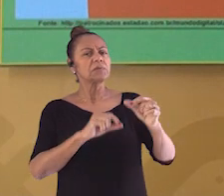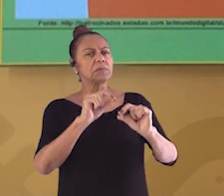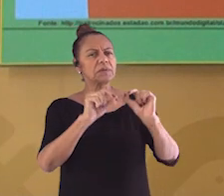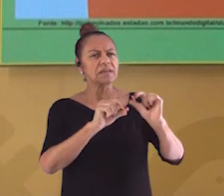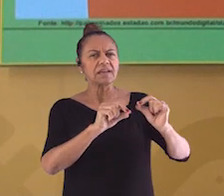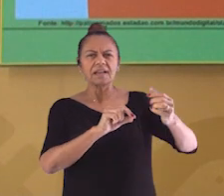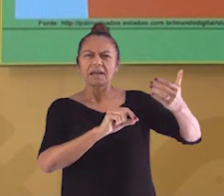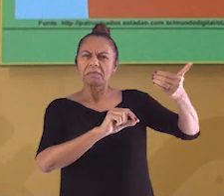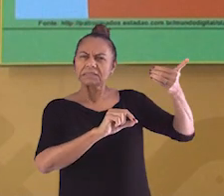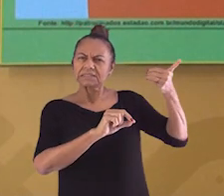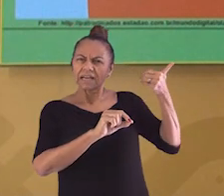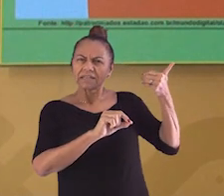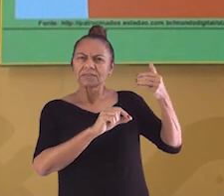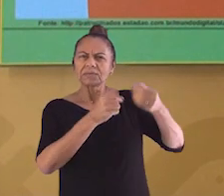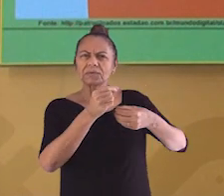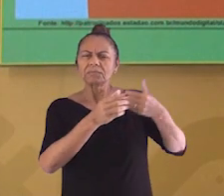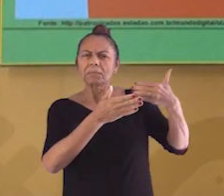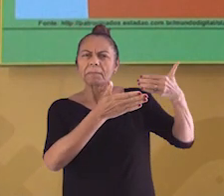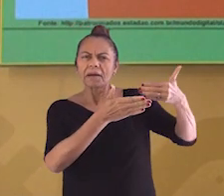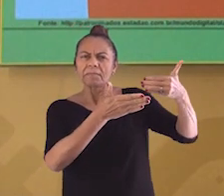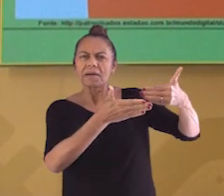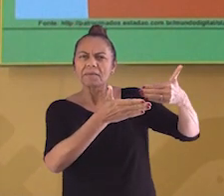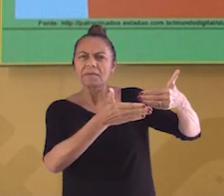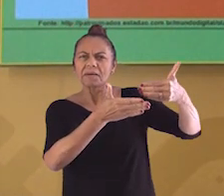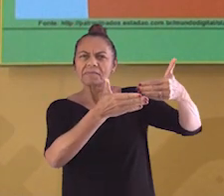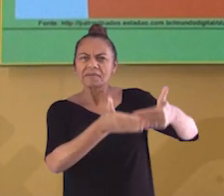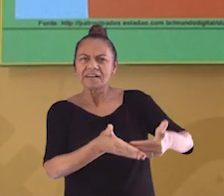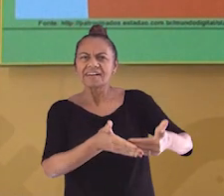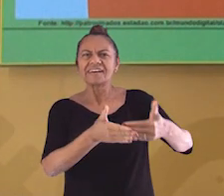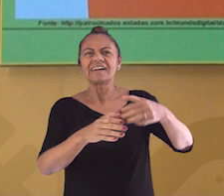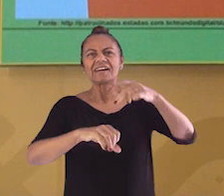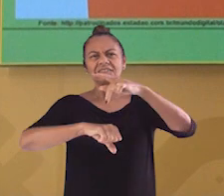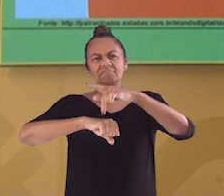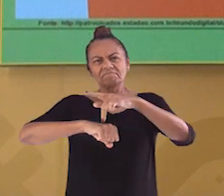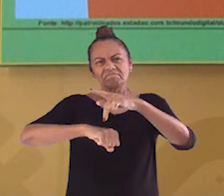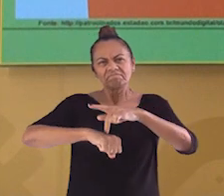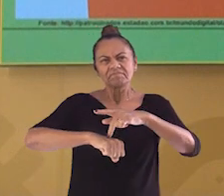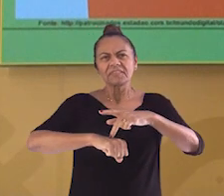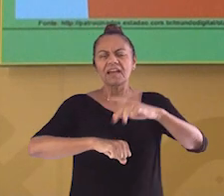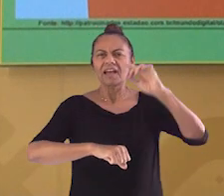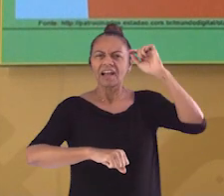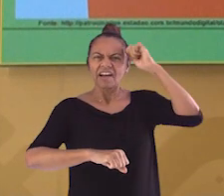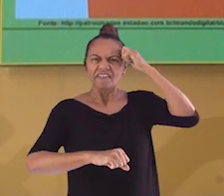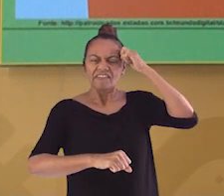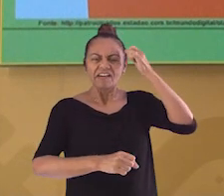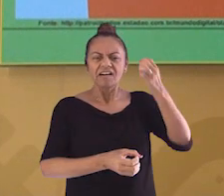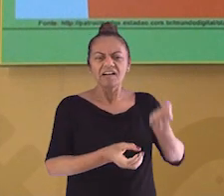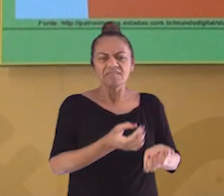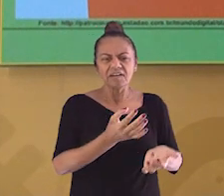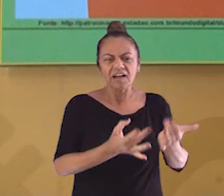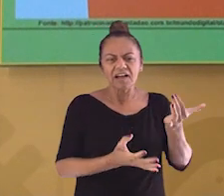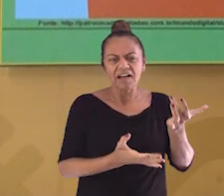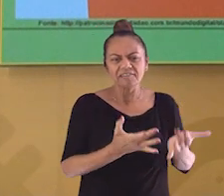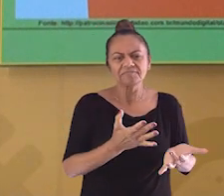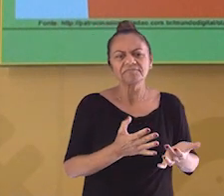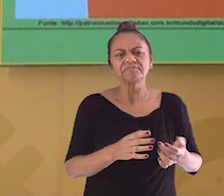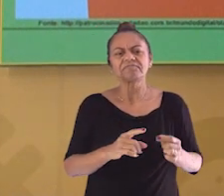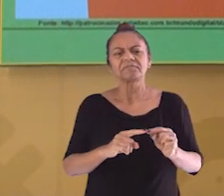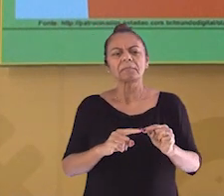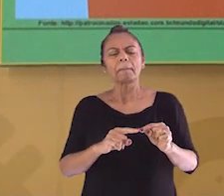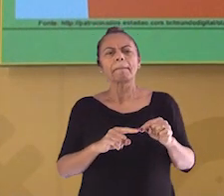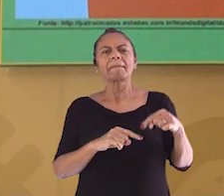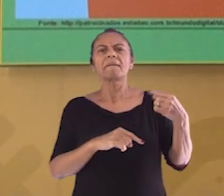do carvão mineral nas fábricas. Nesse segundo, a produção em massa, a linha de montagem foi uma grande